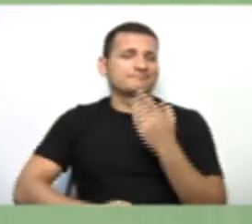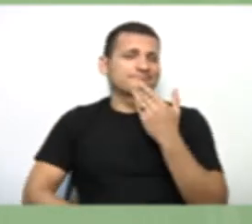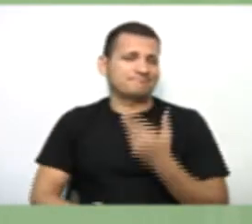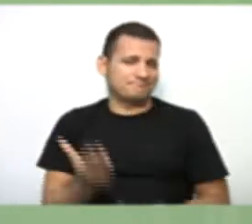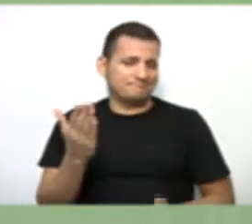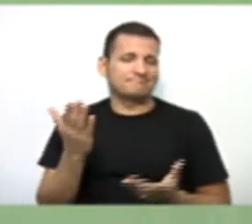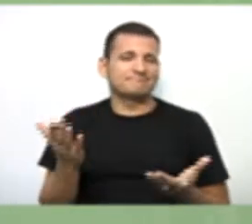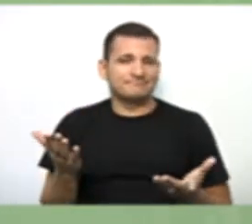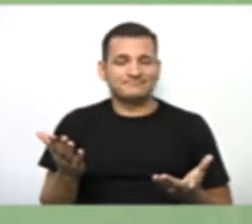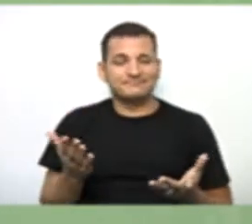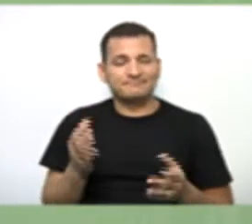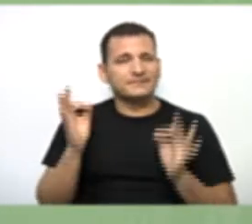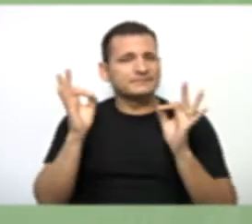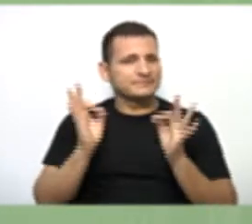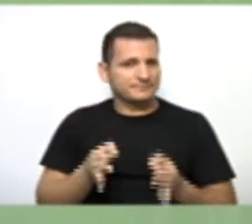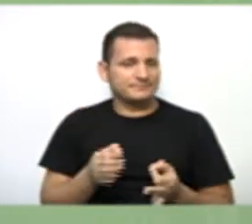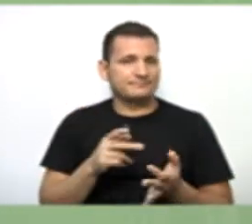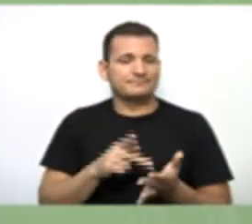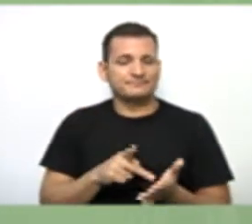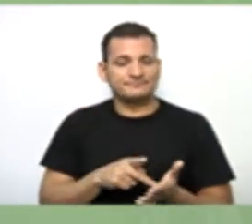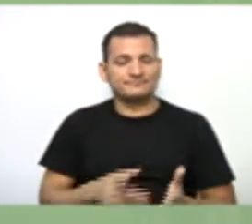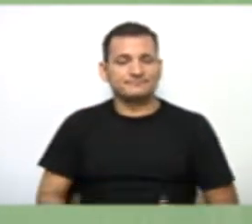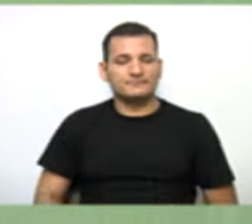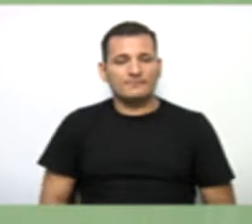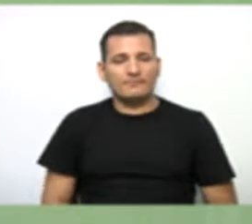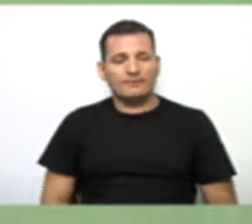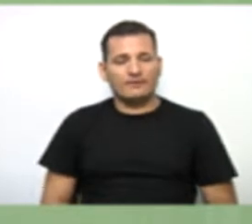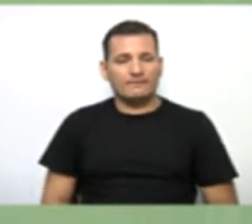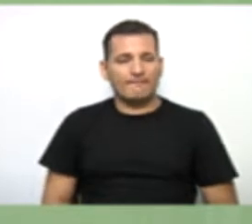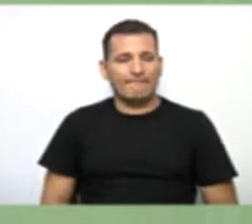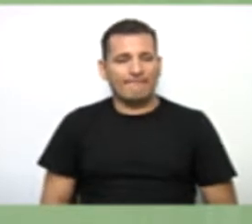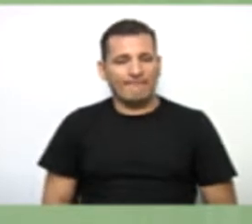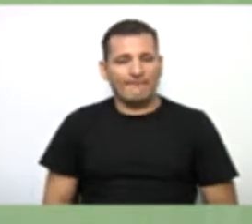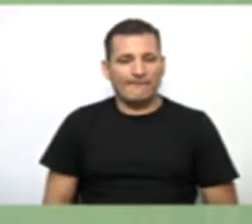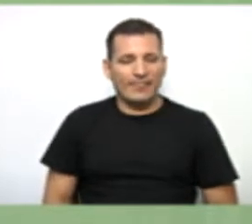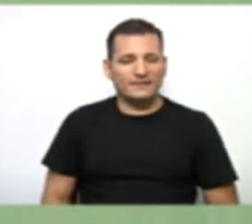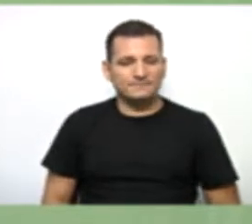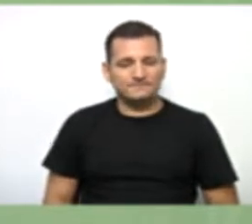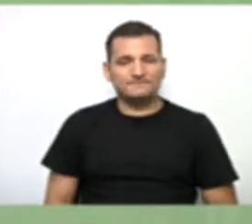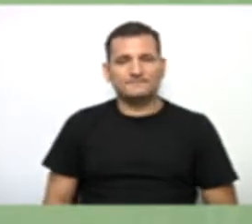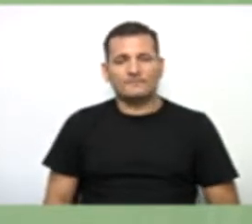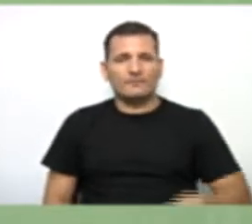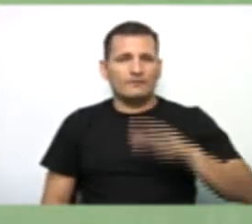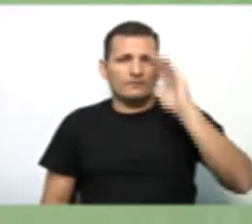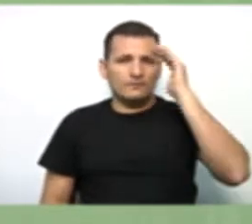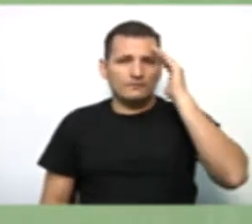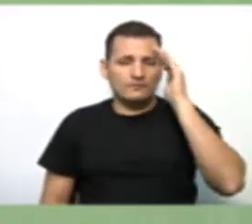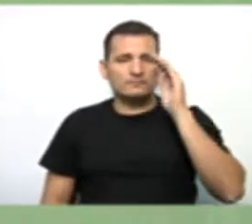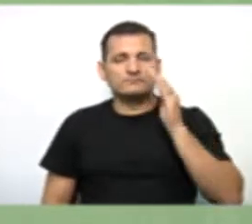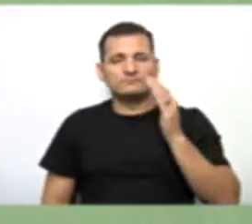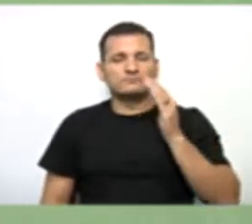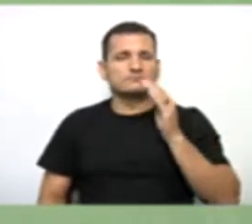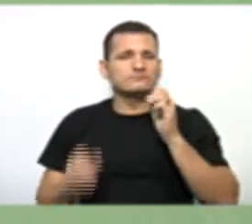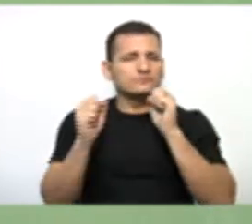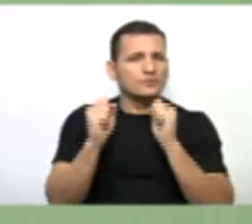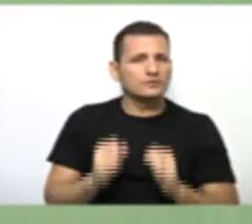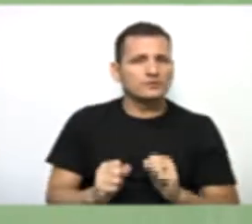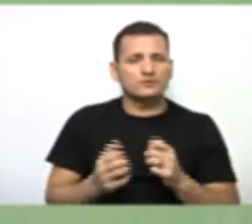desse poder. Com certeza, não é? Olha aí, vamos procurar entender que o poder